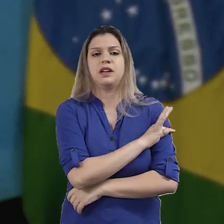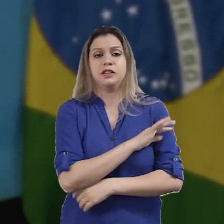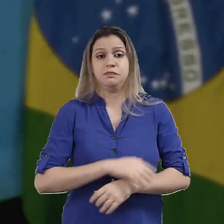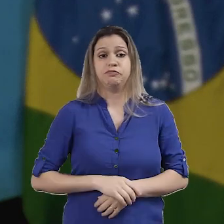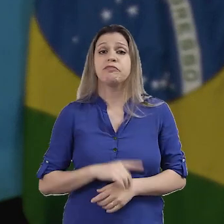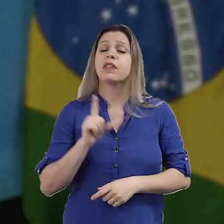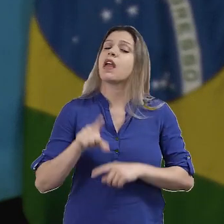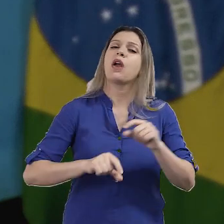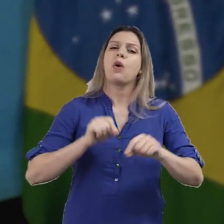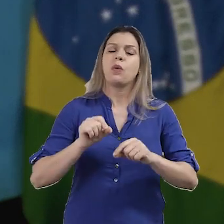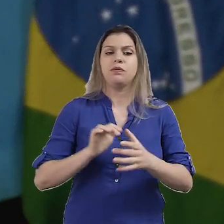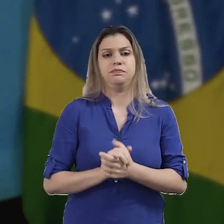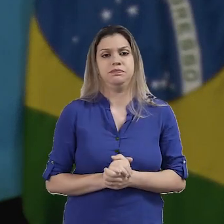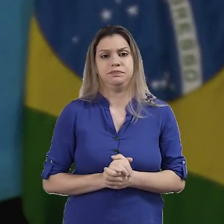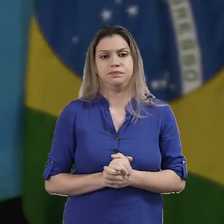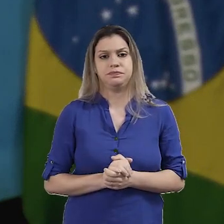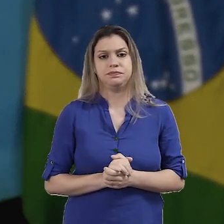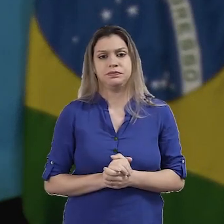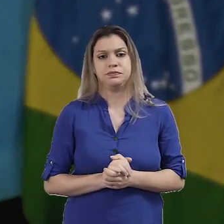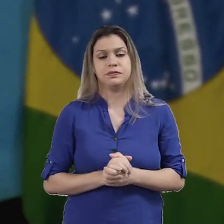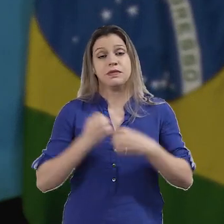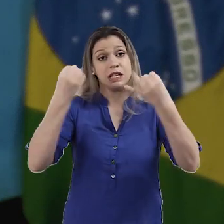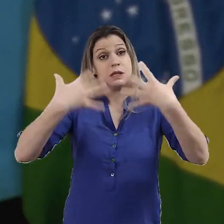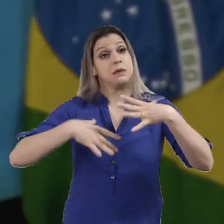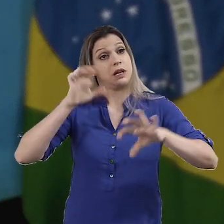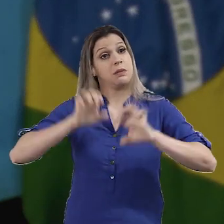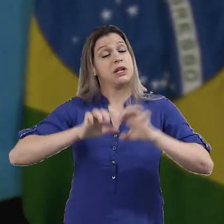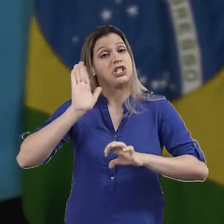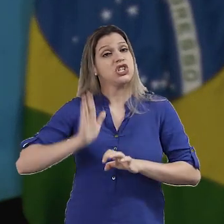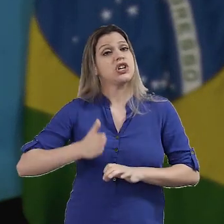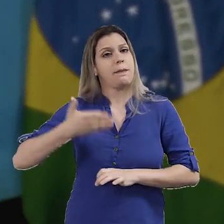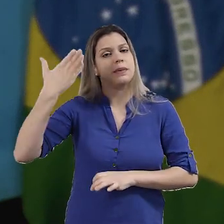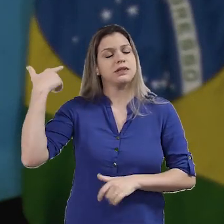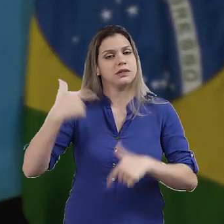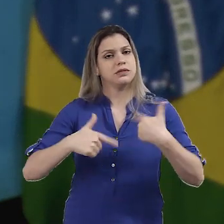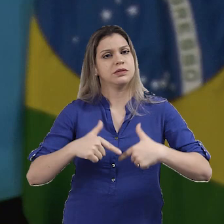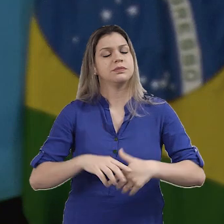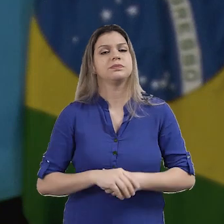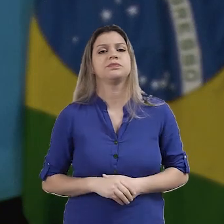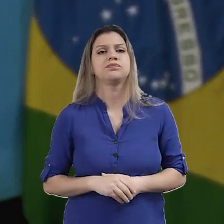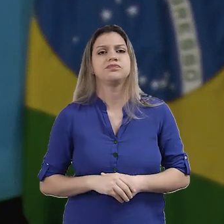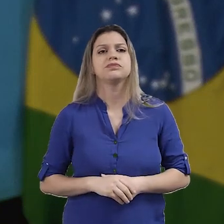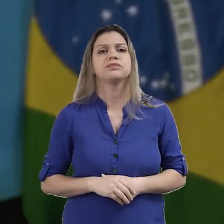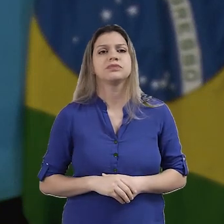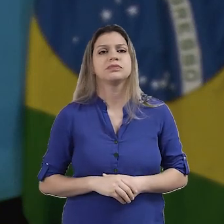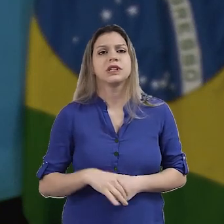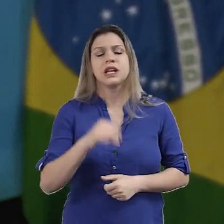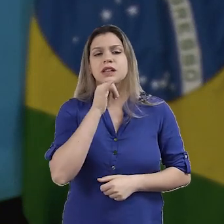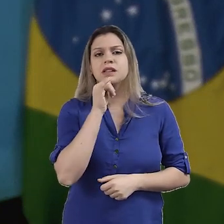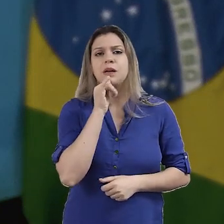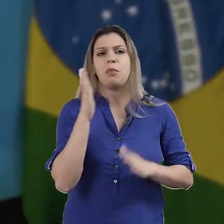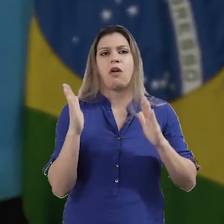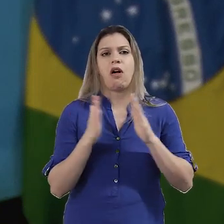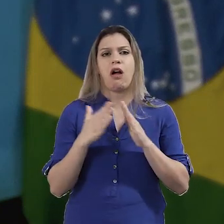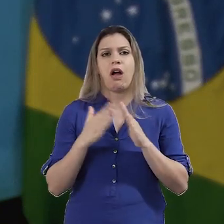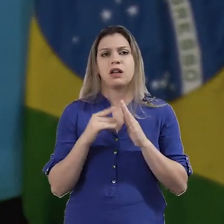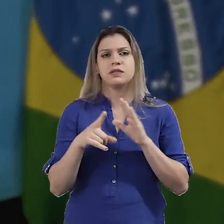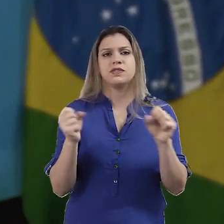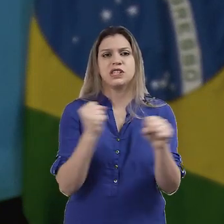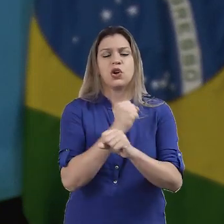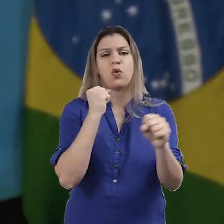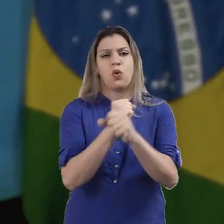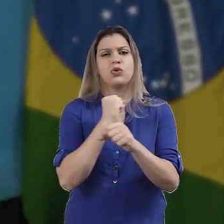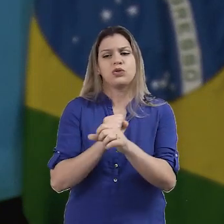técnica, que é aquele atestado que fala que a empresa já fez esse tipo de serviço, né? Lá na nossa casa, quando a gente vai construir